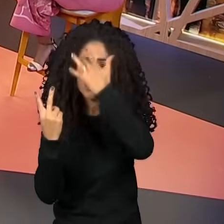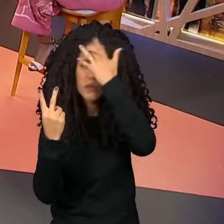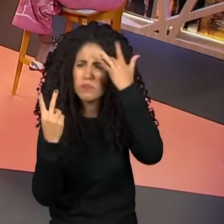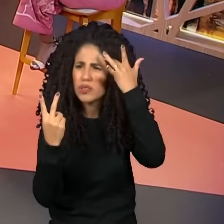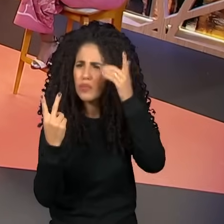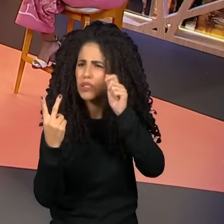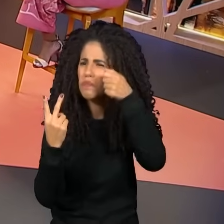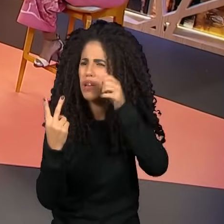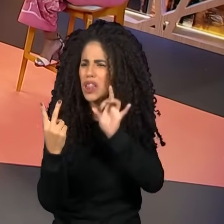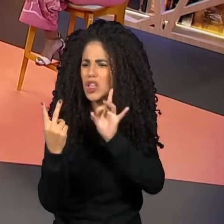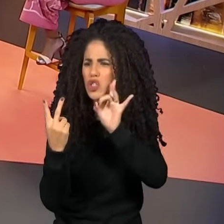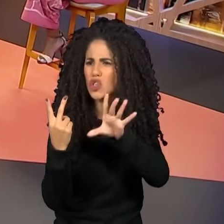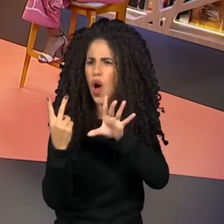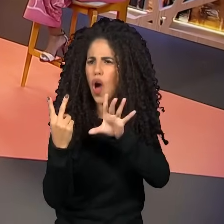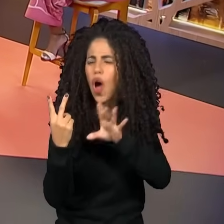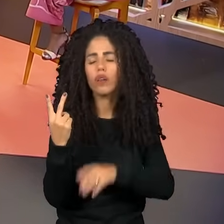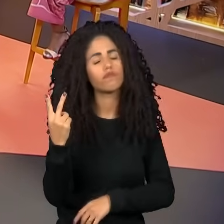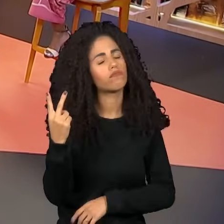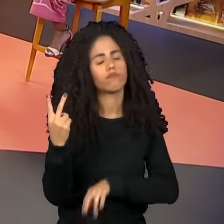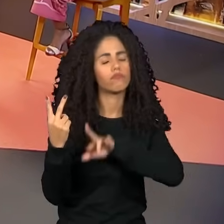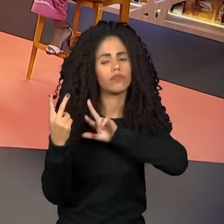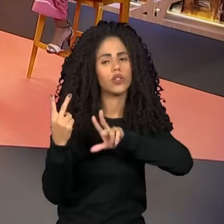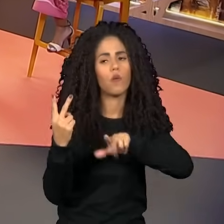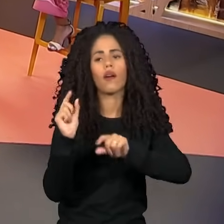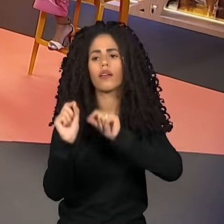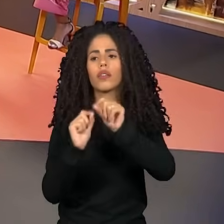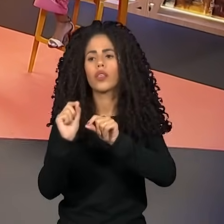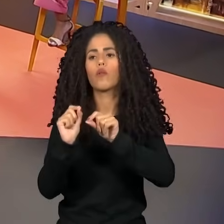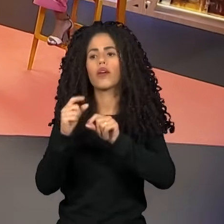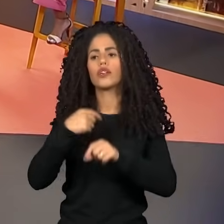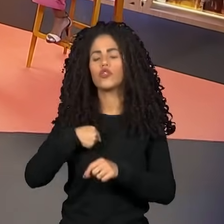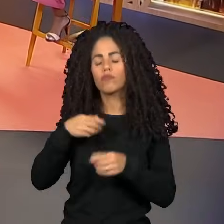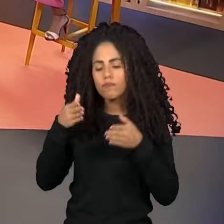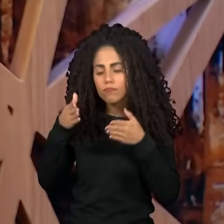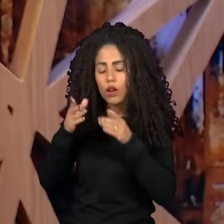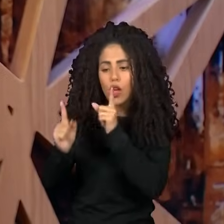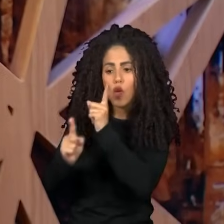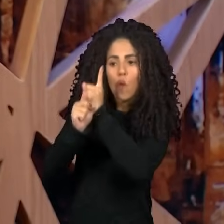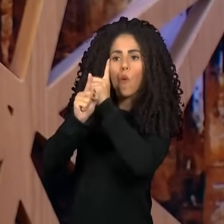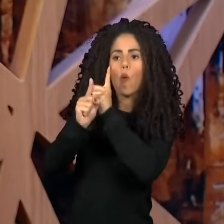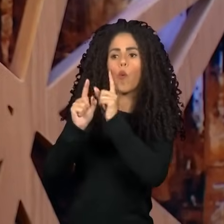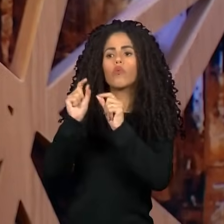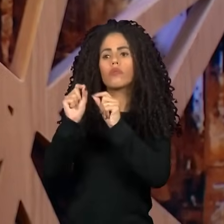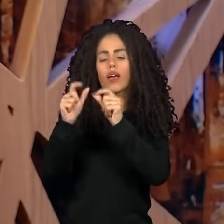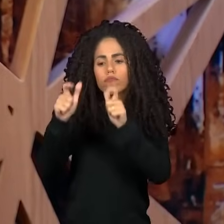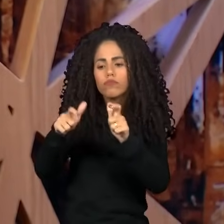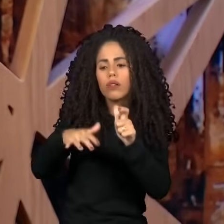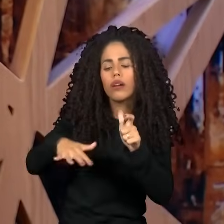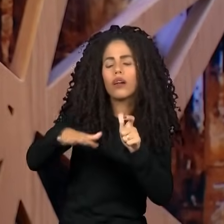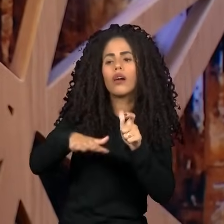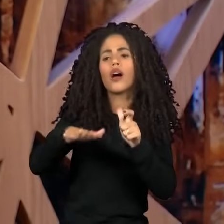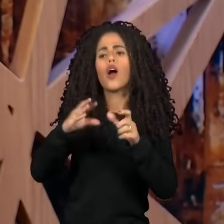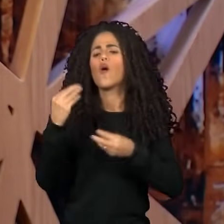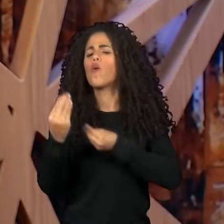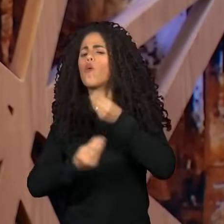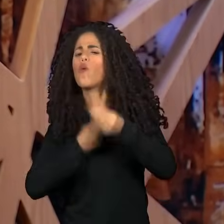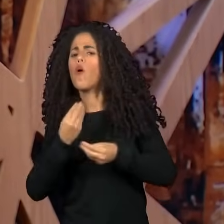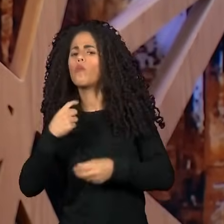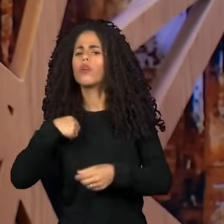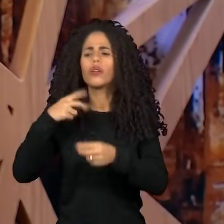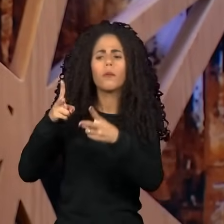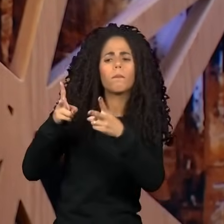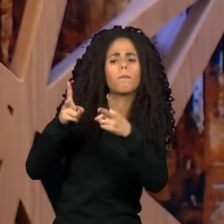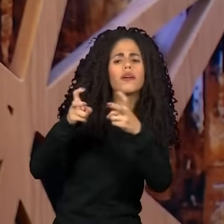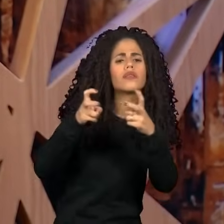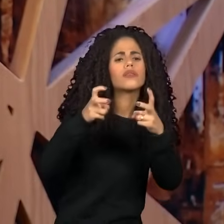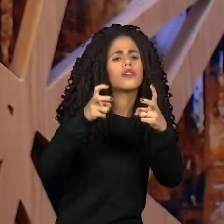afrocentricidade é um paradigma político que nos convida a uma localização no mundo. E a partir dessa localização, como nós olharemos para o mundo